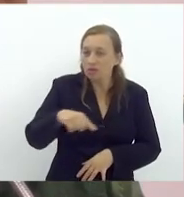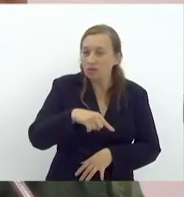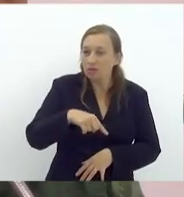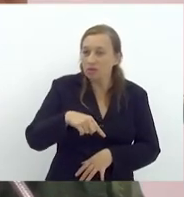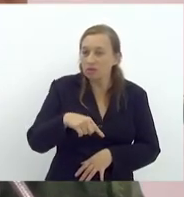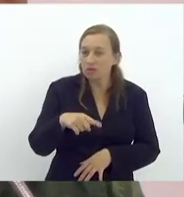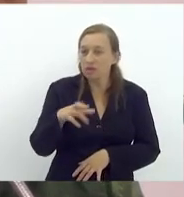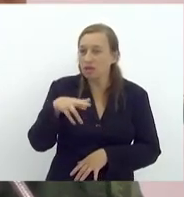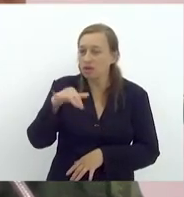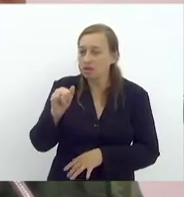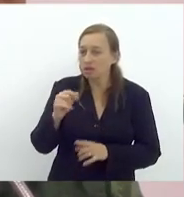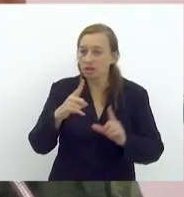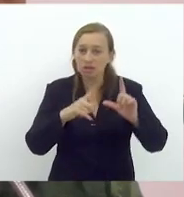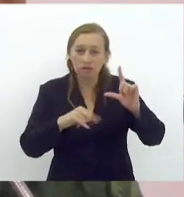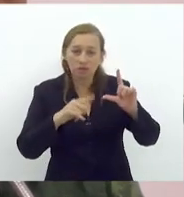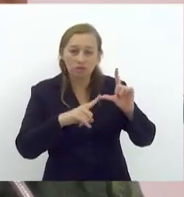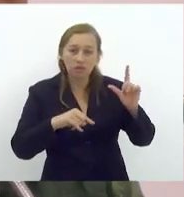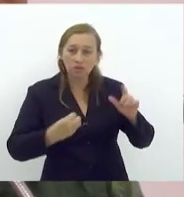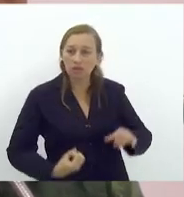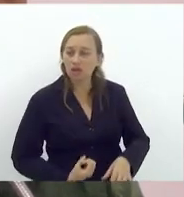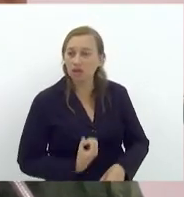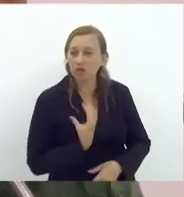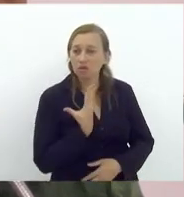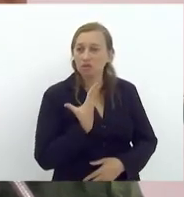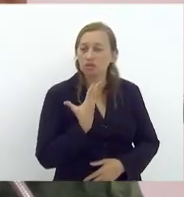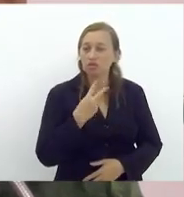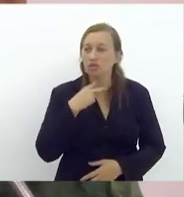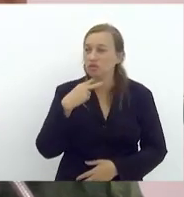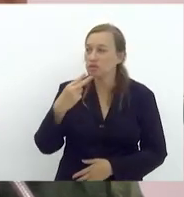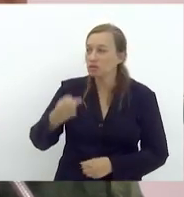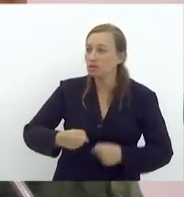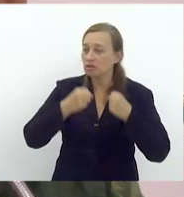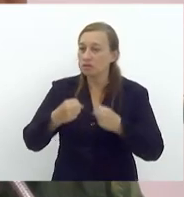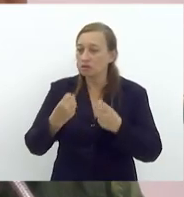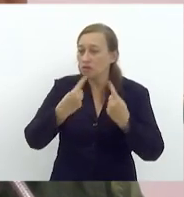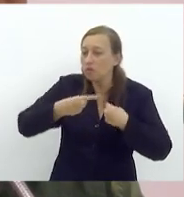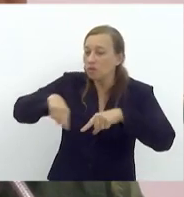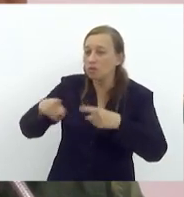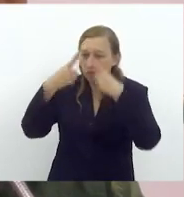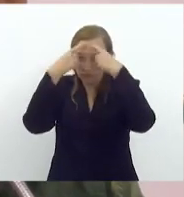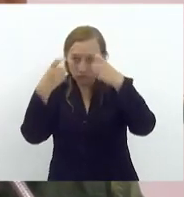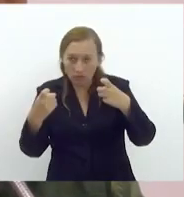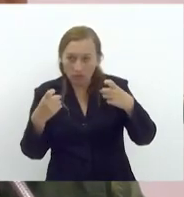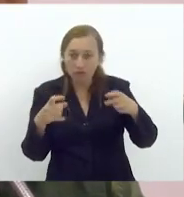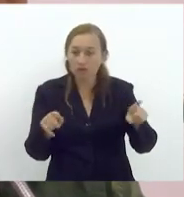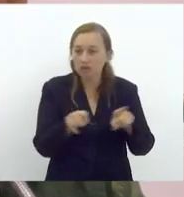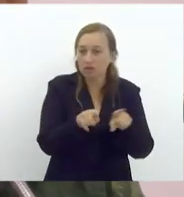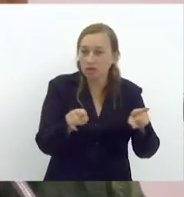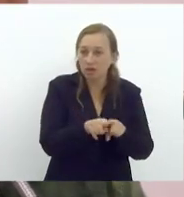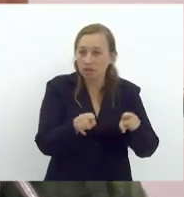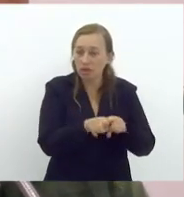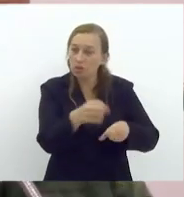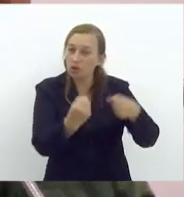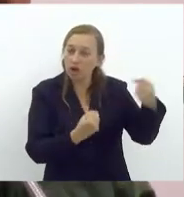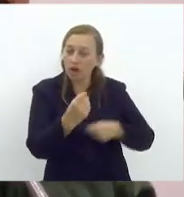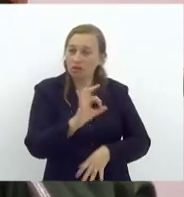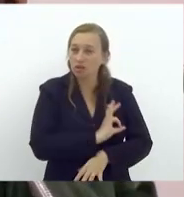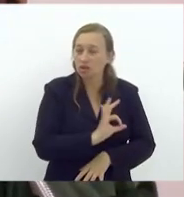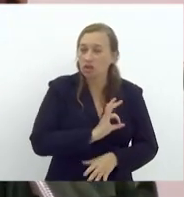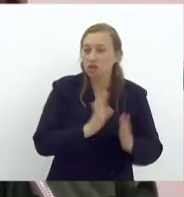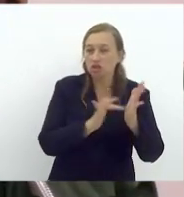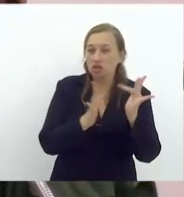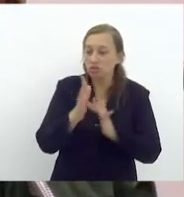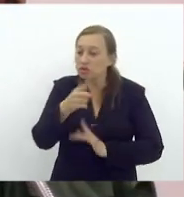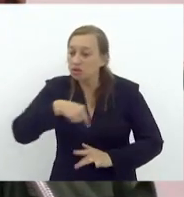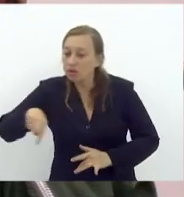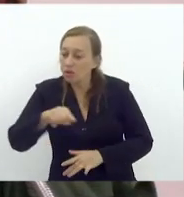mandando a letra fazendo verso vós firme contra violência e o caveirão Jesus estaria numa roda de